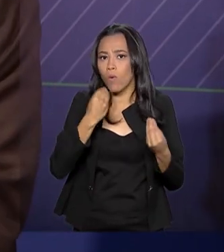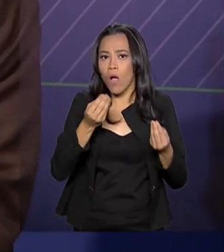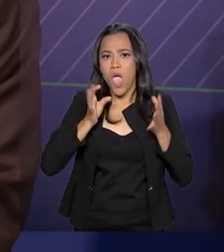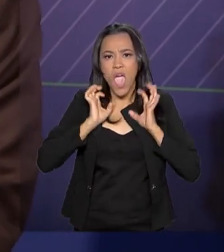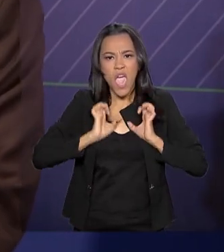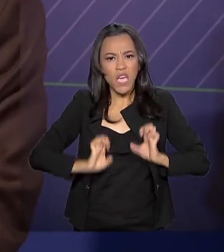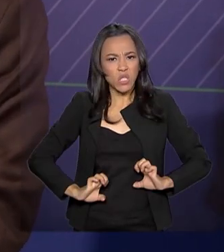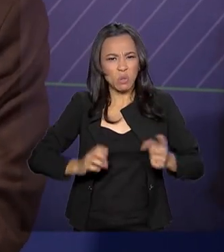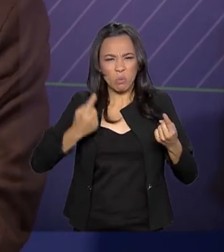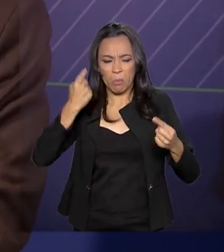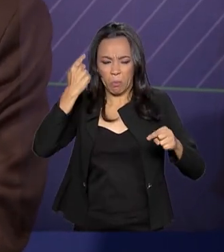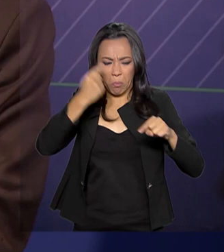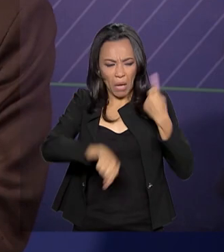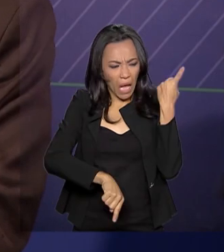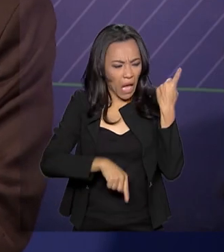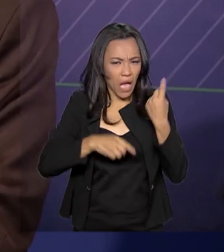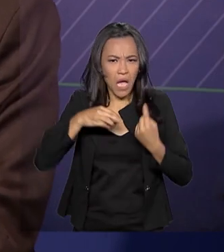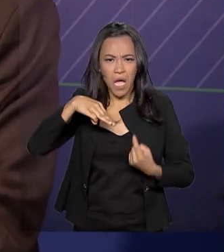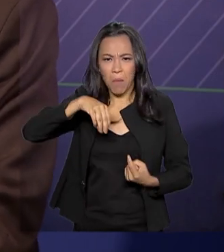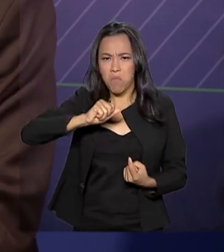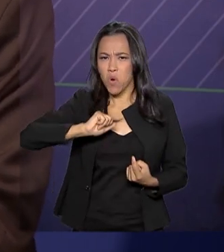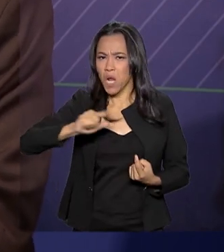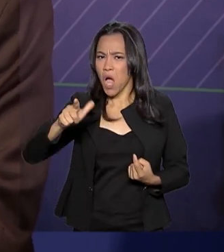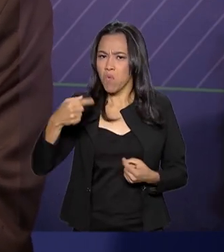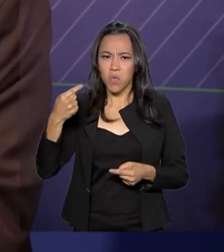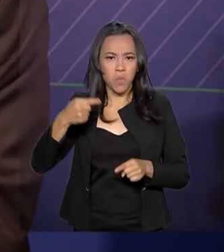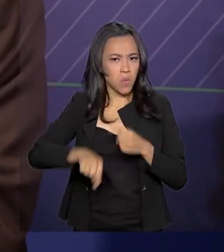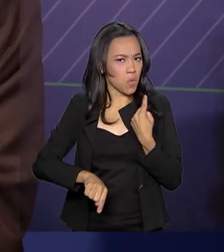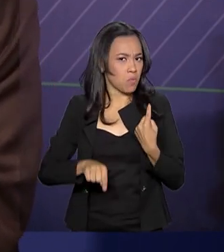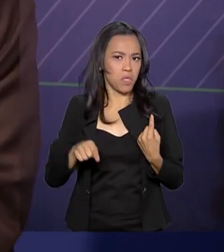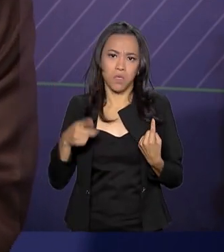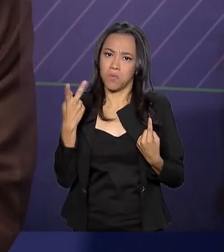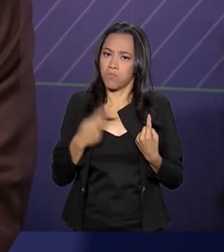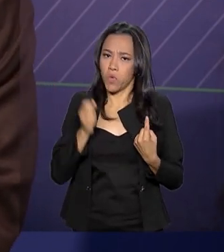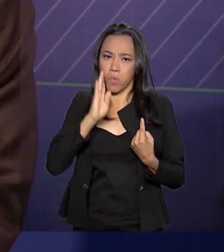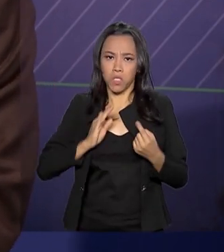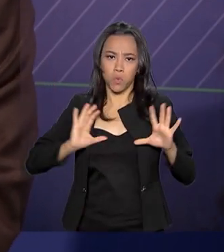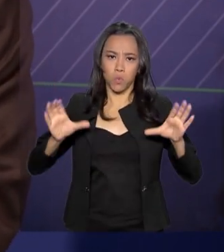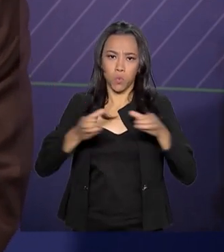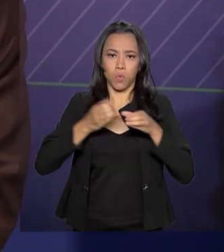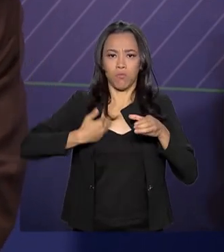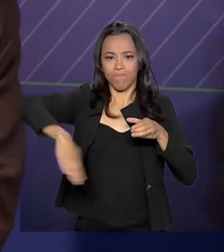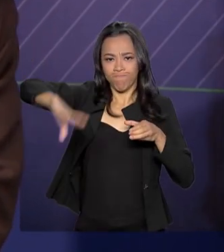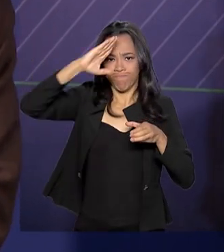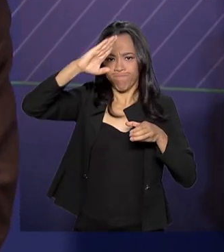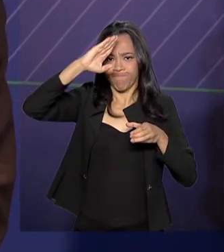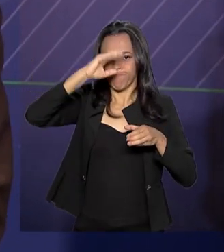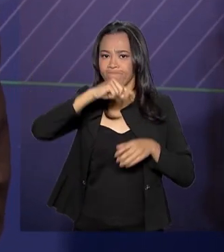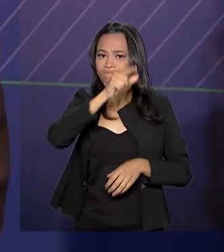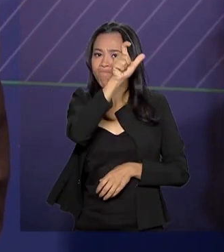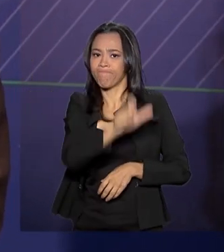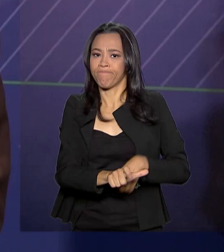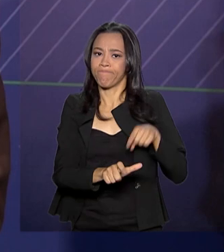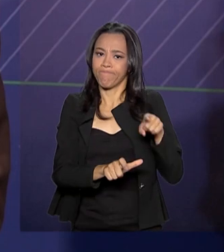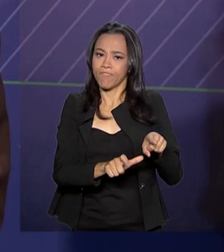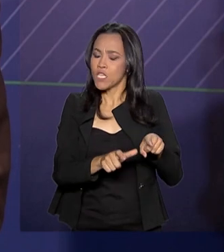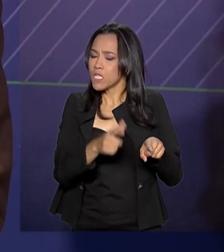que praticamos nas Forças Armadas Brasileiras. Registo que se trata de um caso